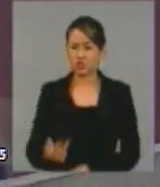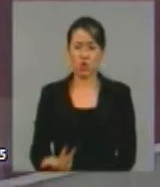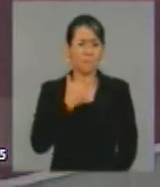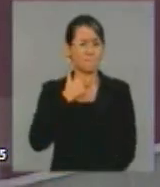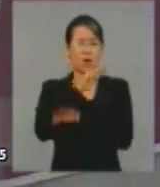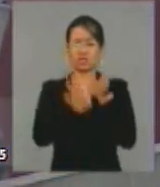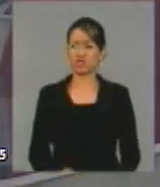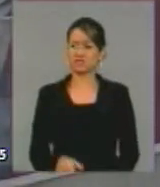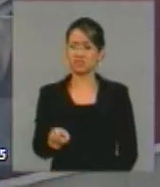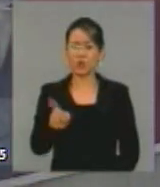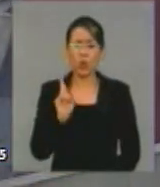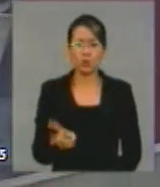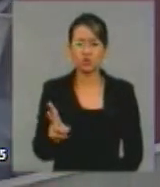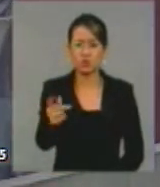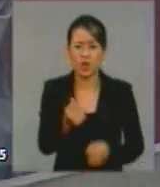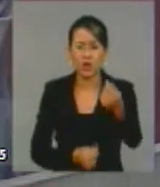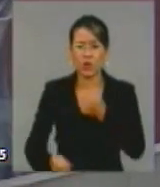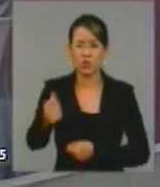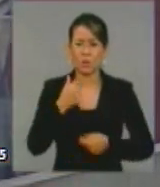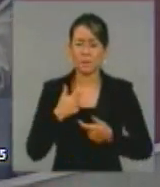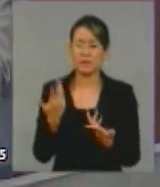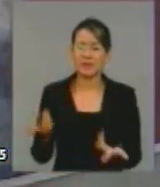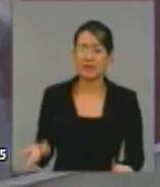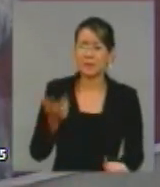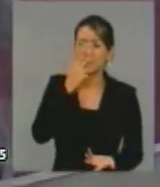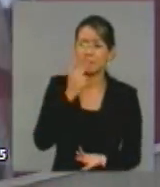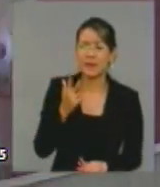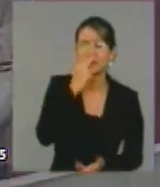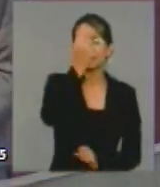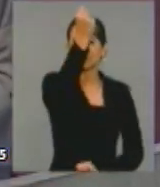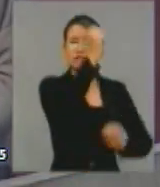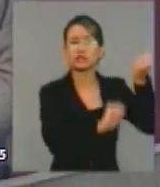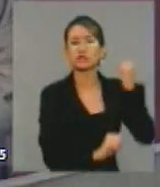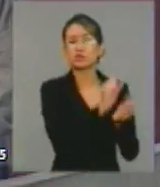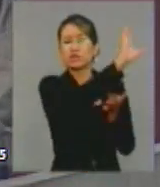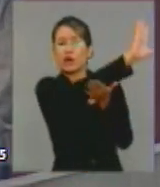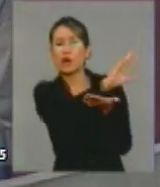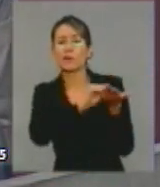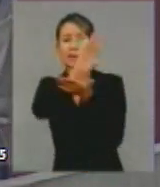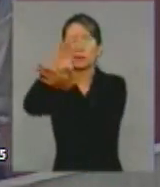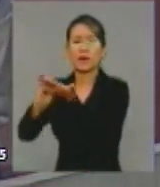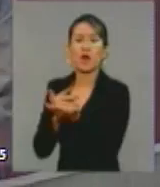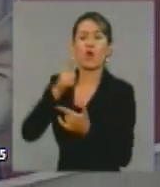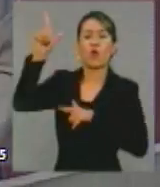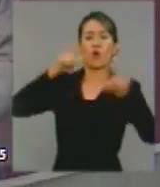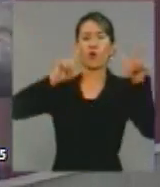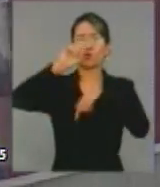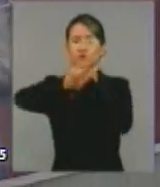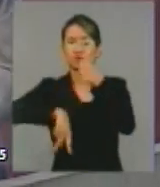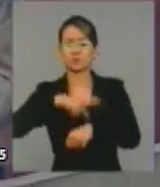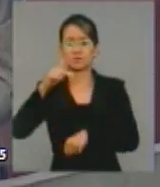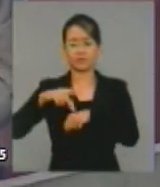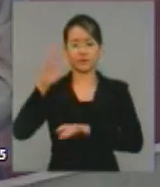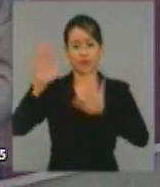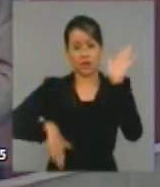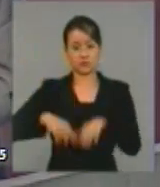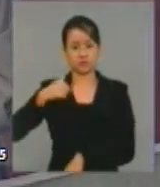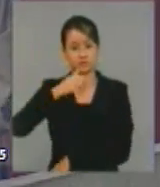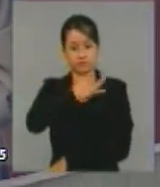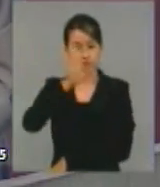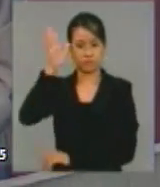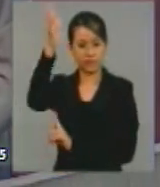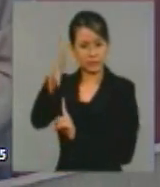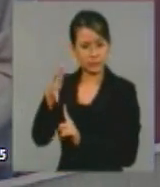vocação de atrair indústrias do século XIX. Quando eu saio por aí, às vezes para dar palestra,